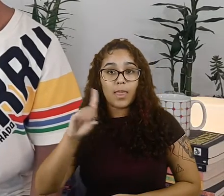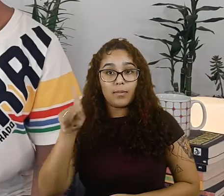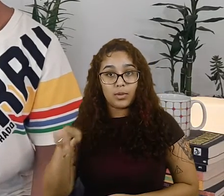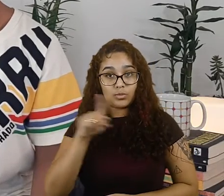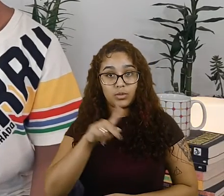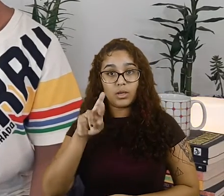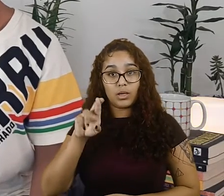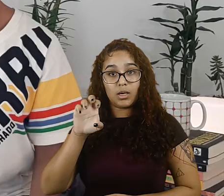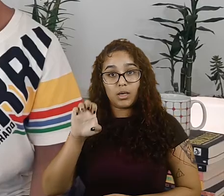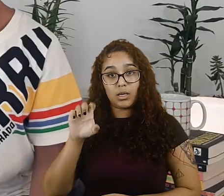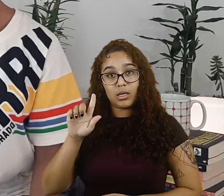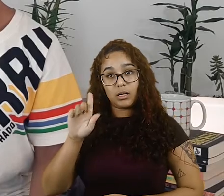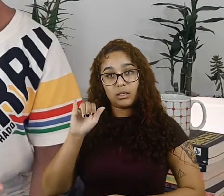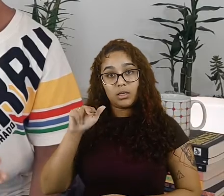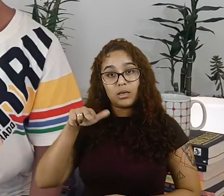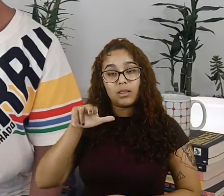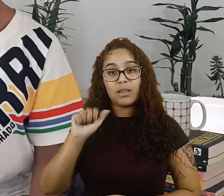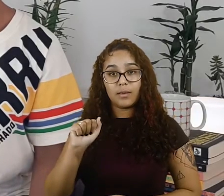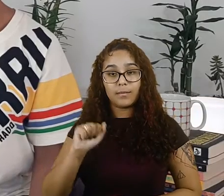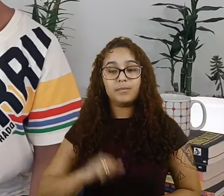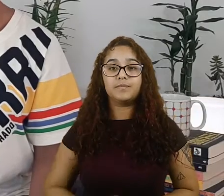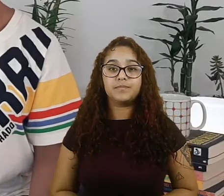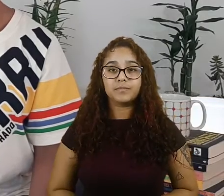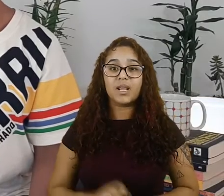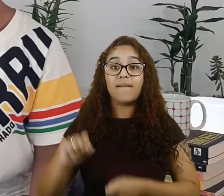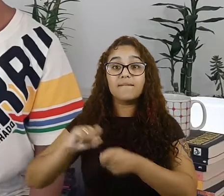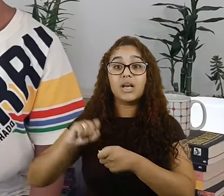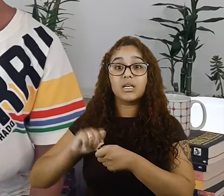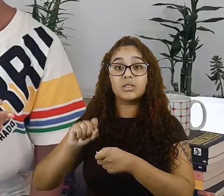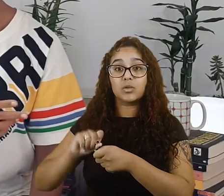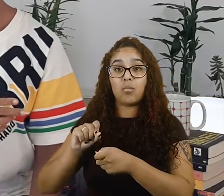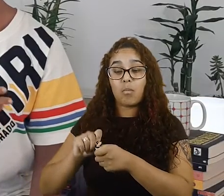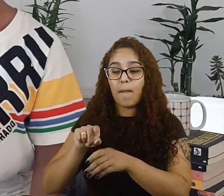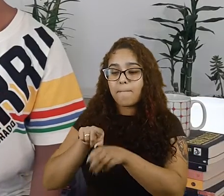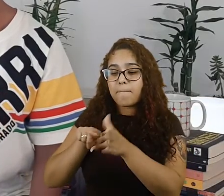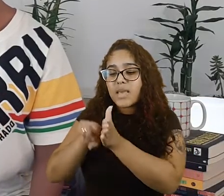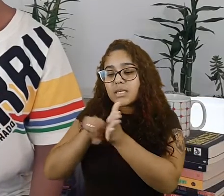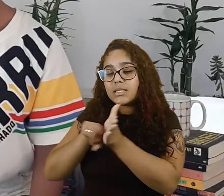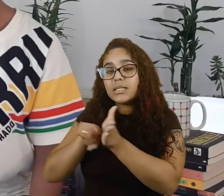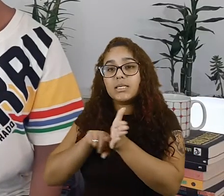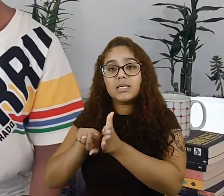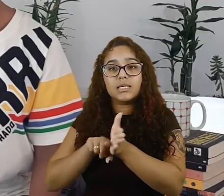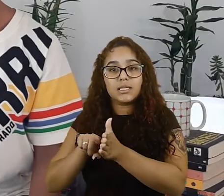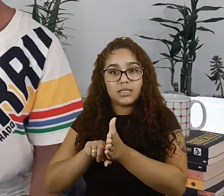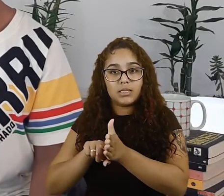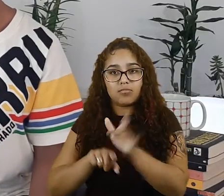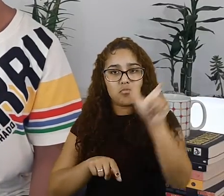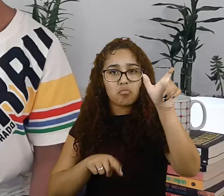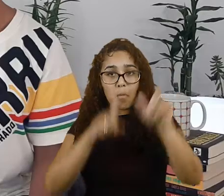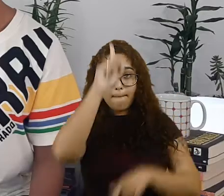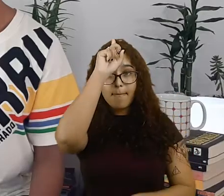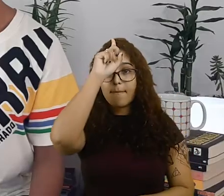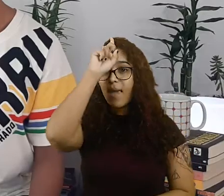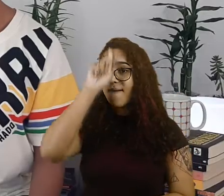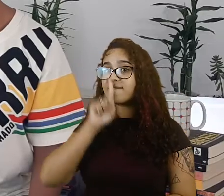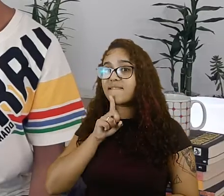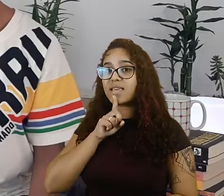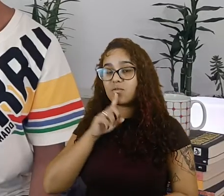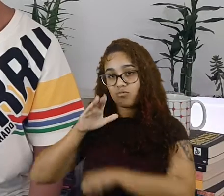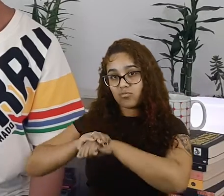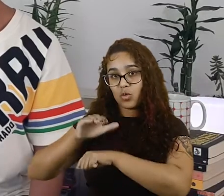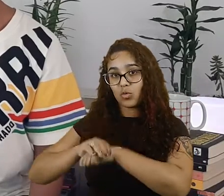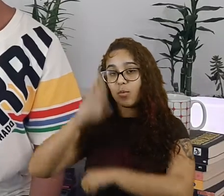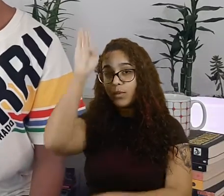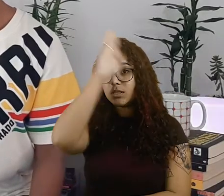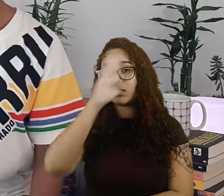GELBIC, que é coordenado pela professora Regina Dal Castanho, fez uma pesquisa sobre o perfil do autor